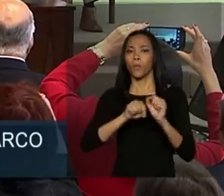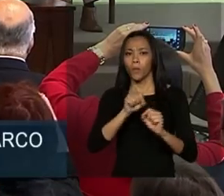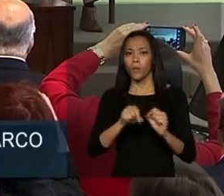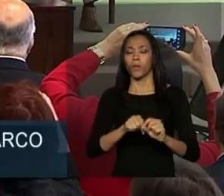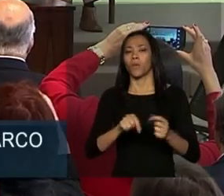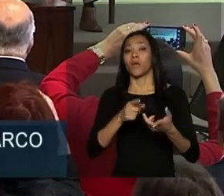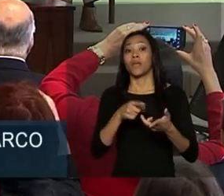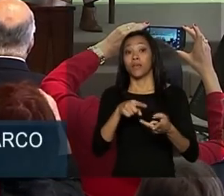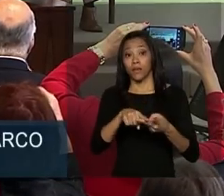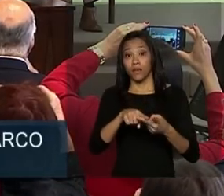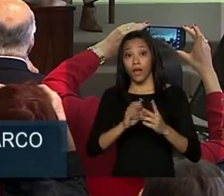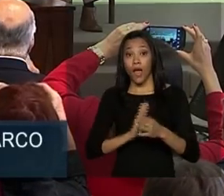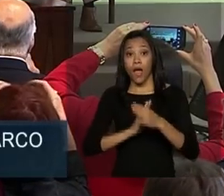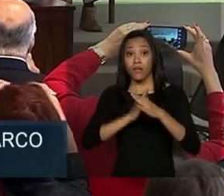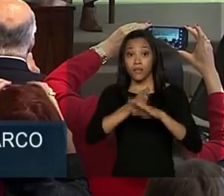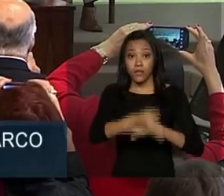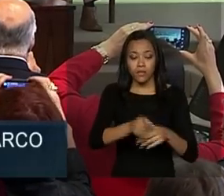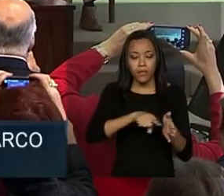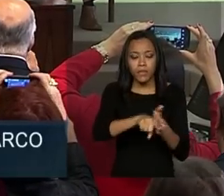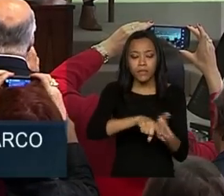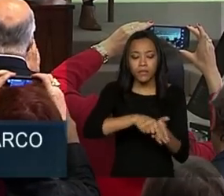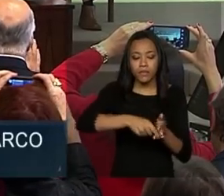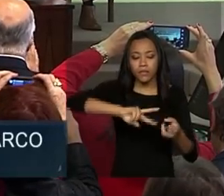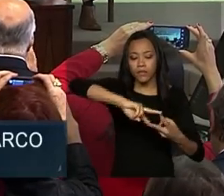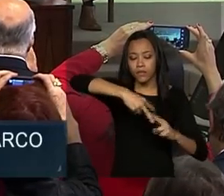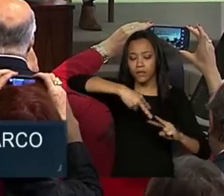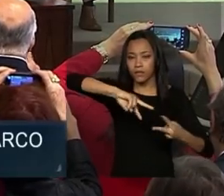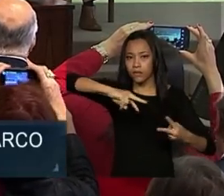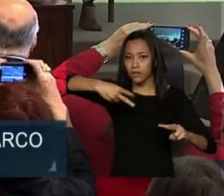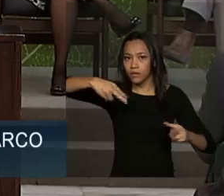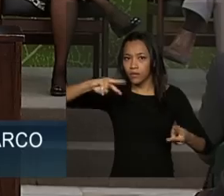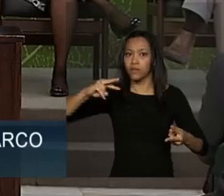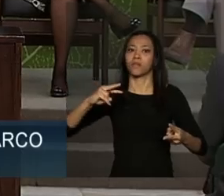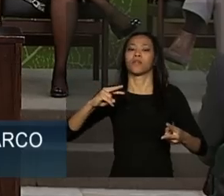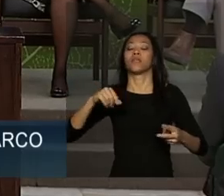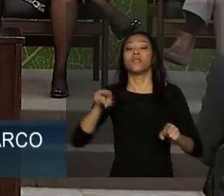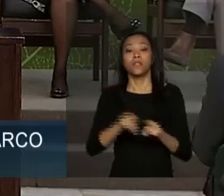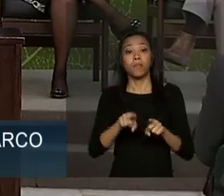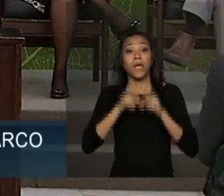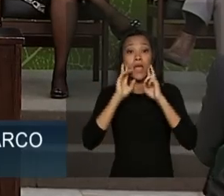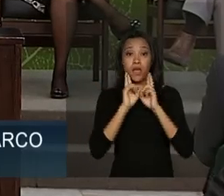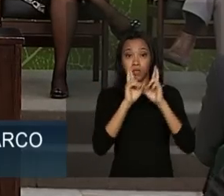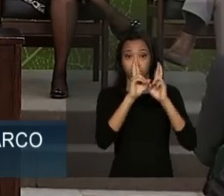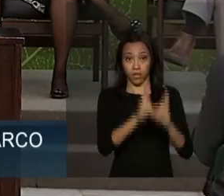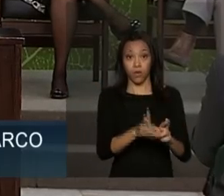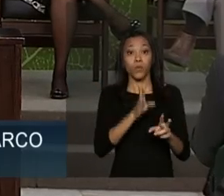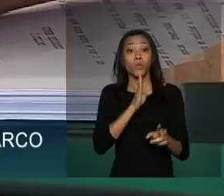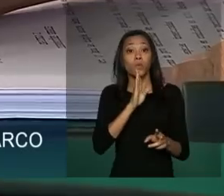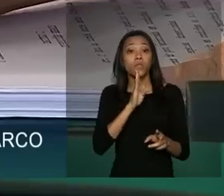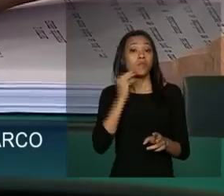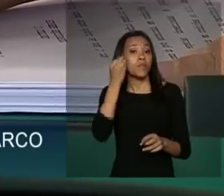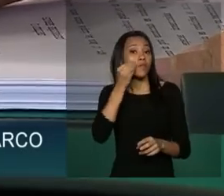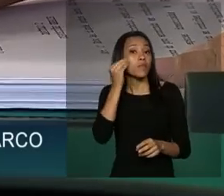ao patrimônio genético e aos conhecimentos tradicionais associados.